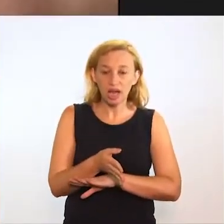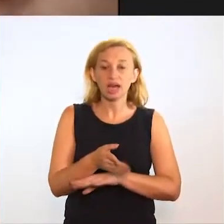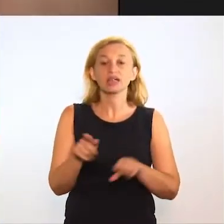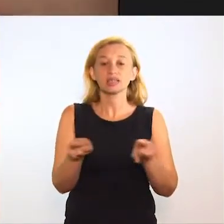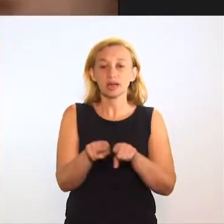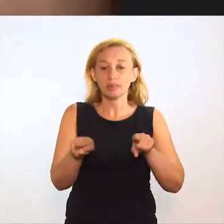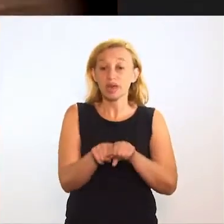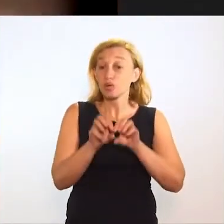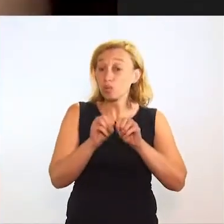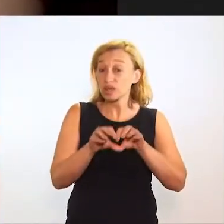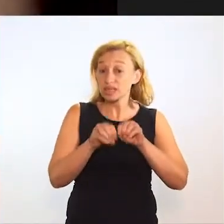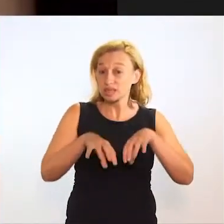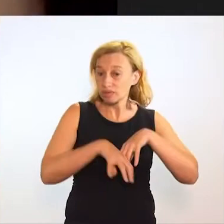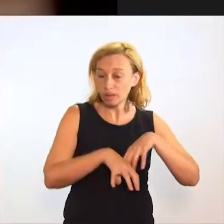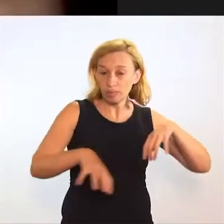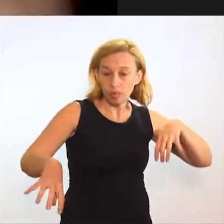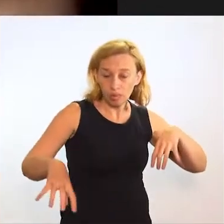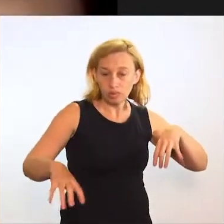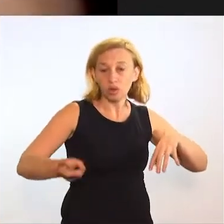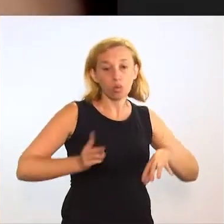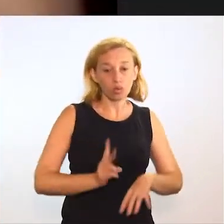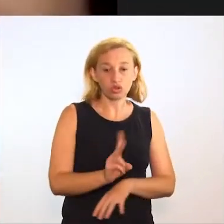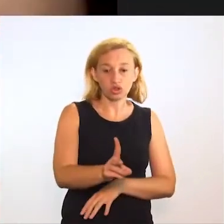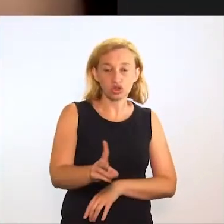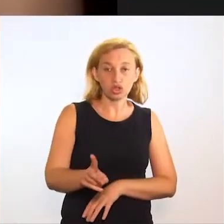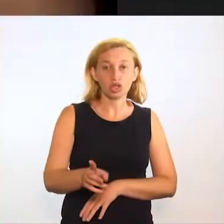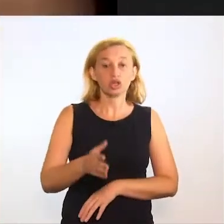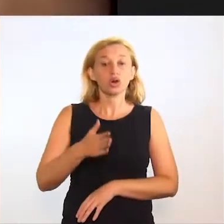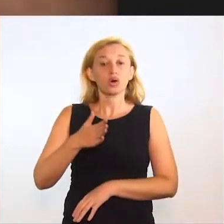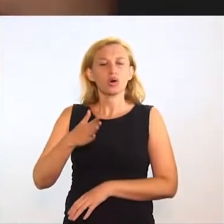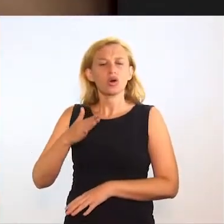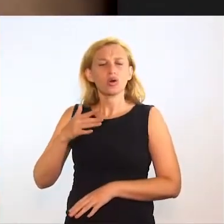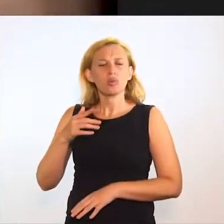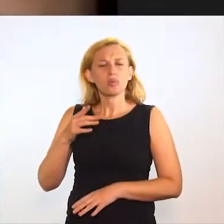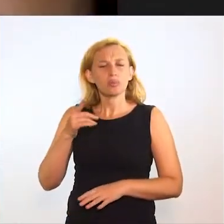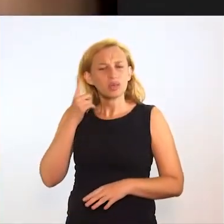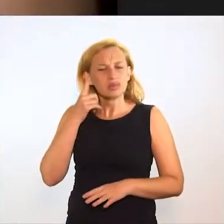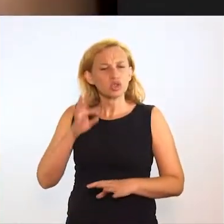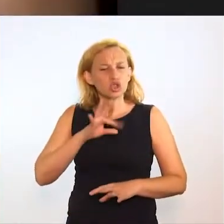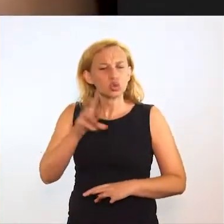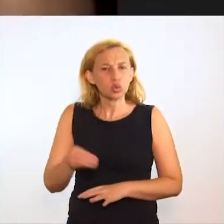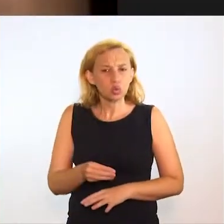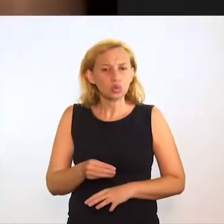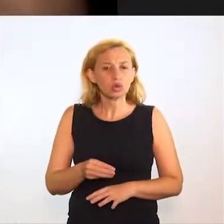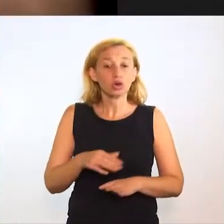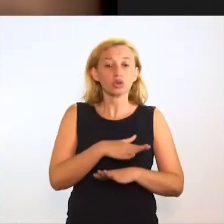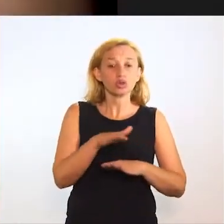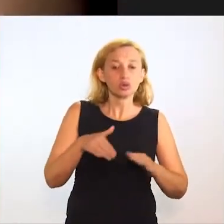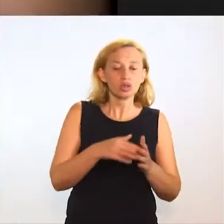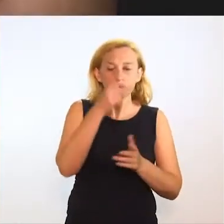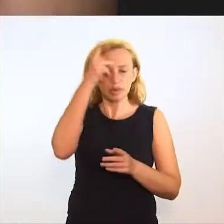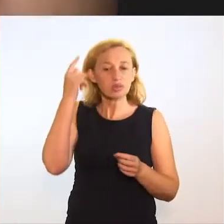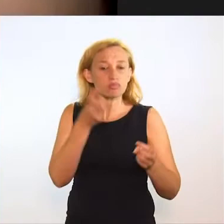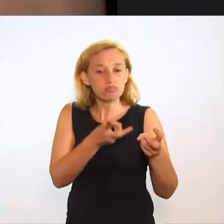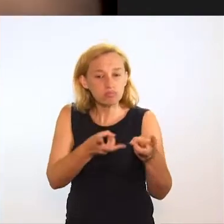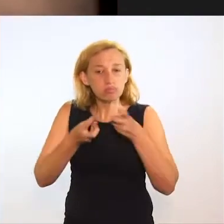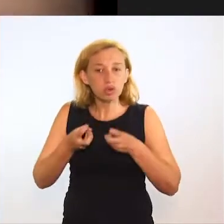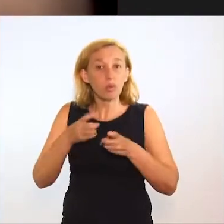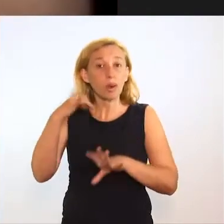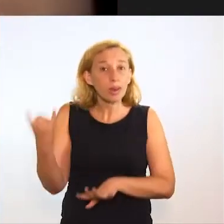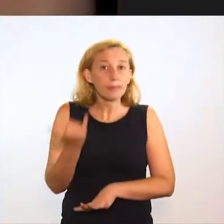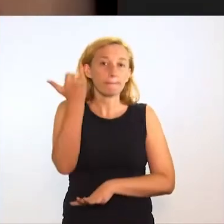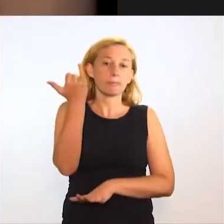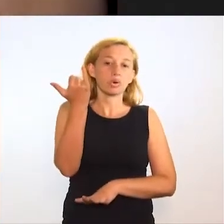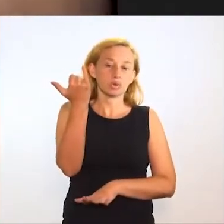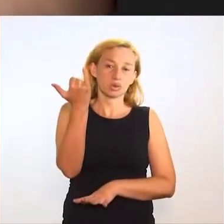online, remota, também veio para ficar. Então, a minha perspectiva de futuro é que todo mundo